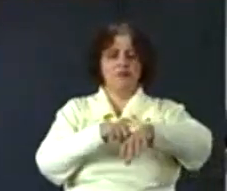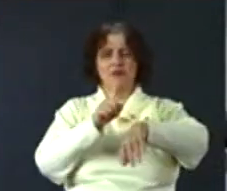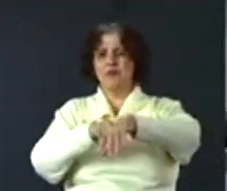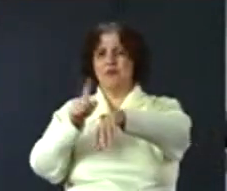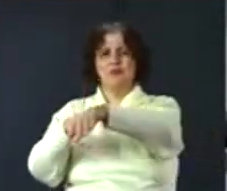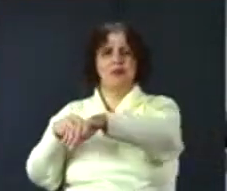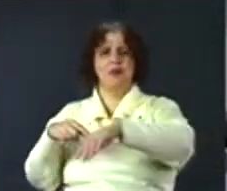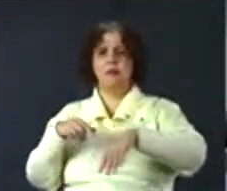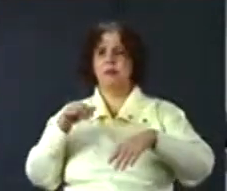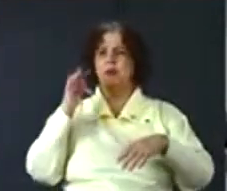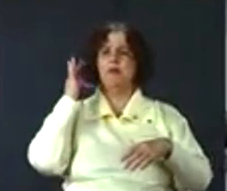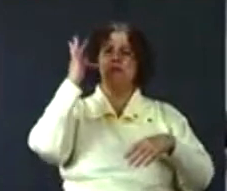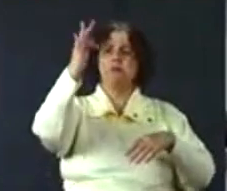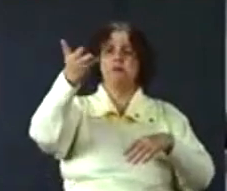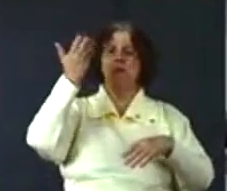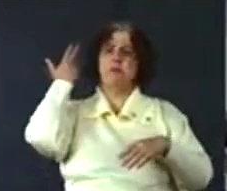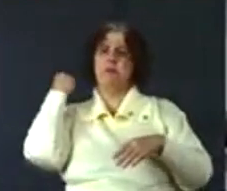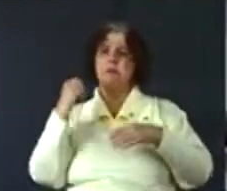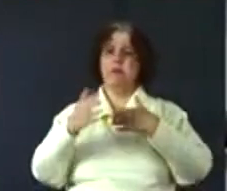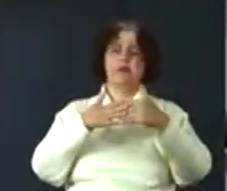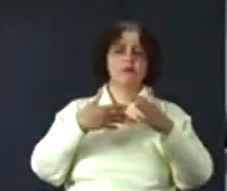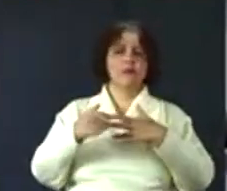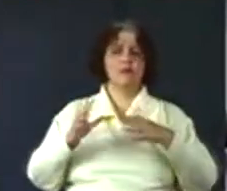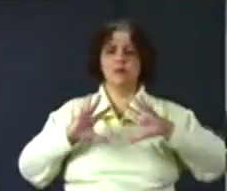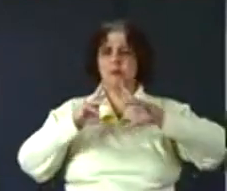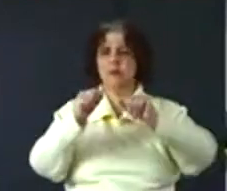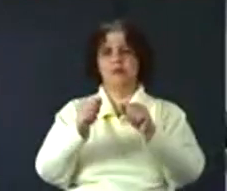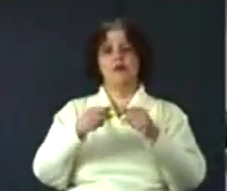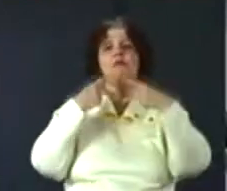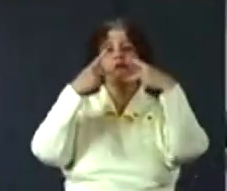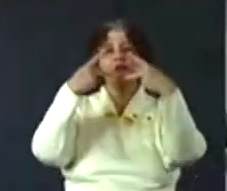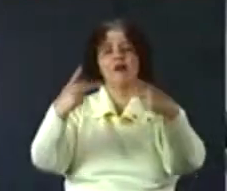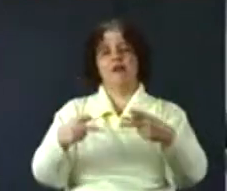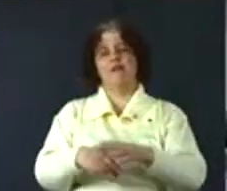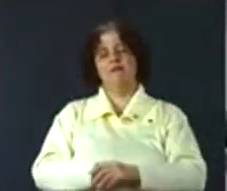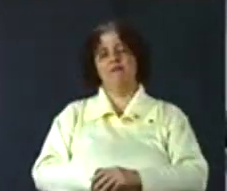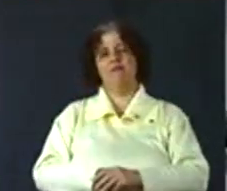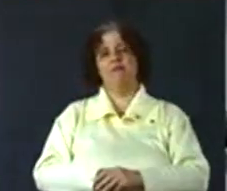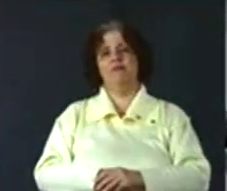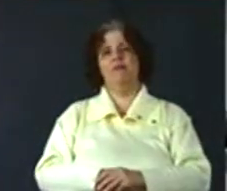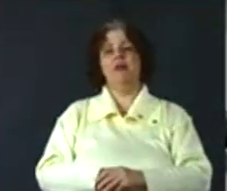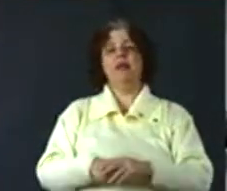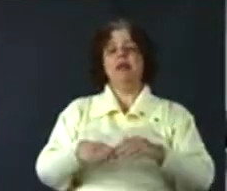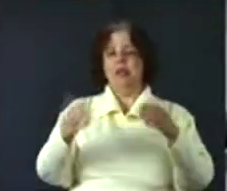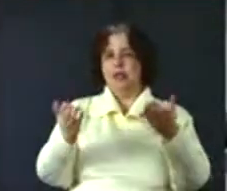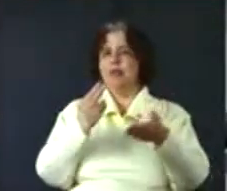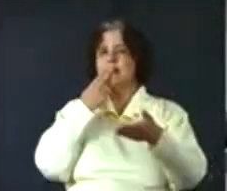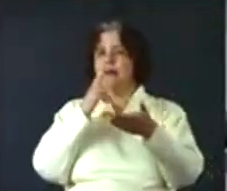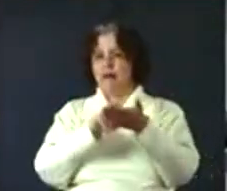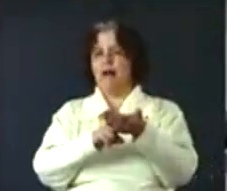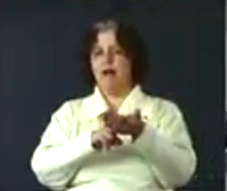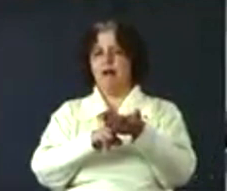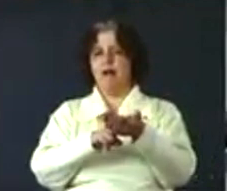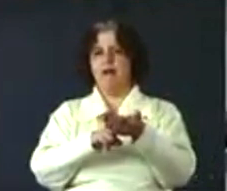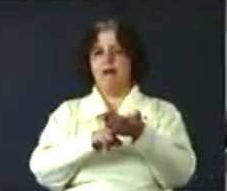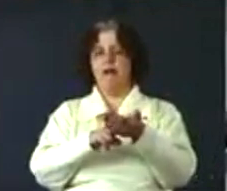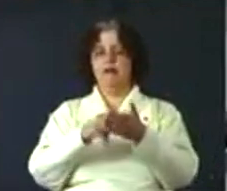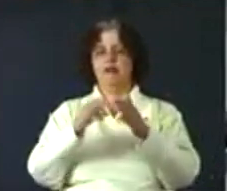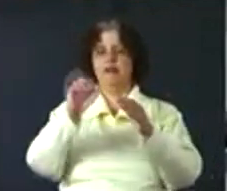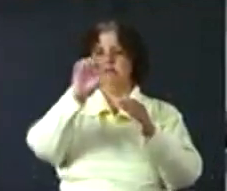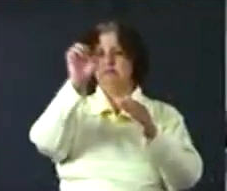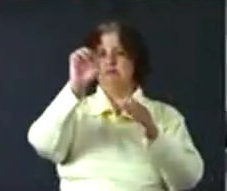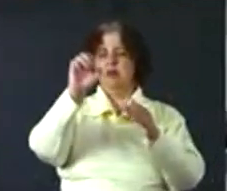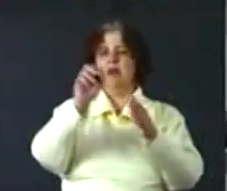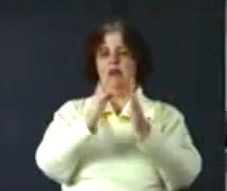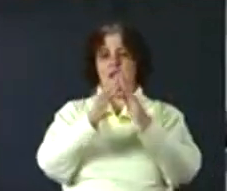dias atuais. E a carta, particularmente falando de Esmirna, é algo que nos chama atenção, porque das 7 cartas,